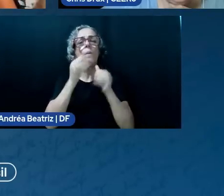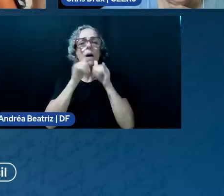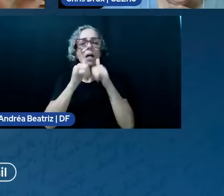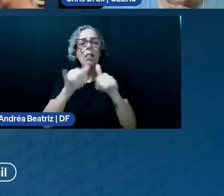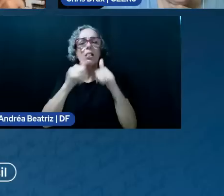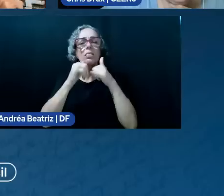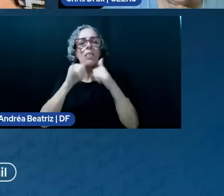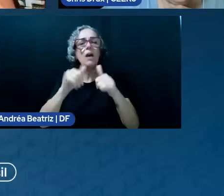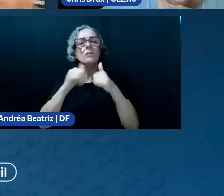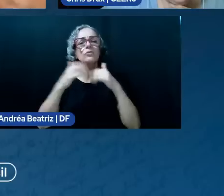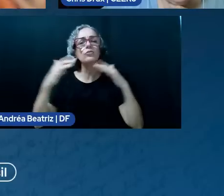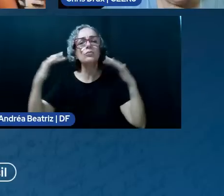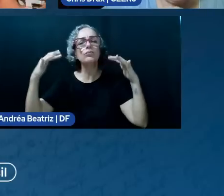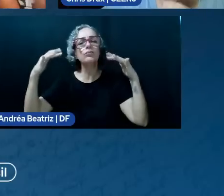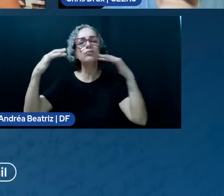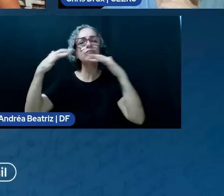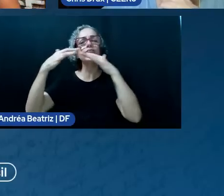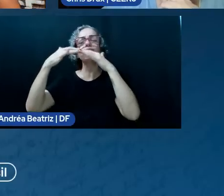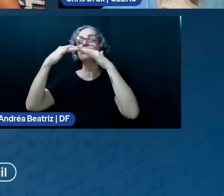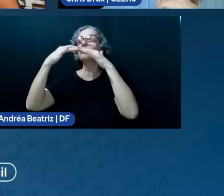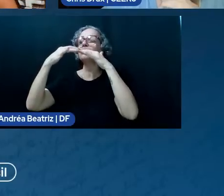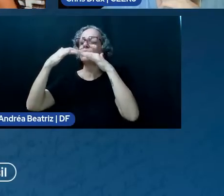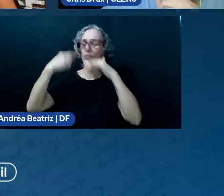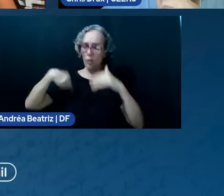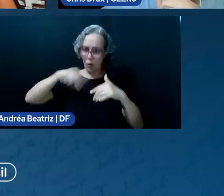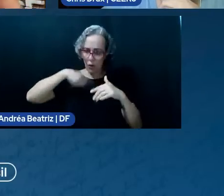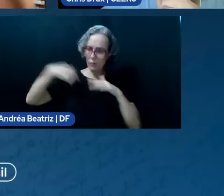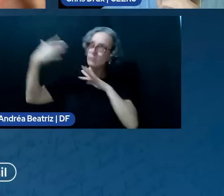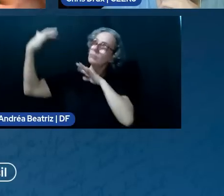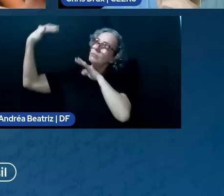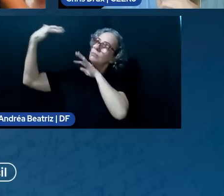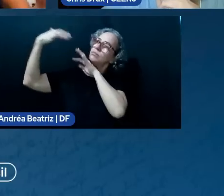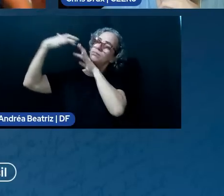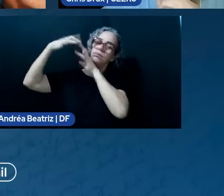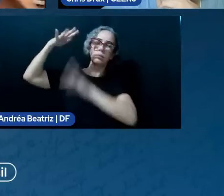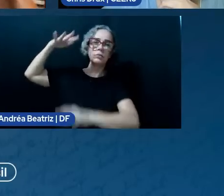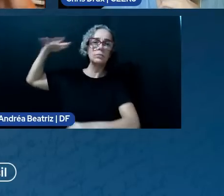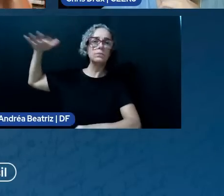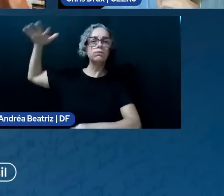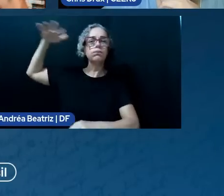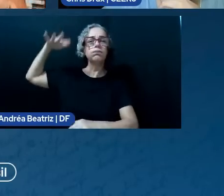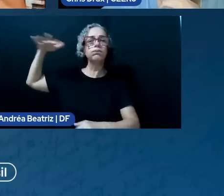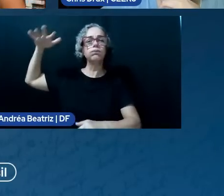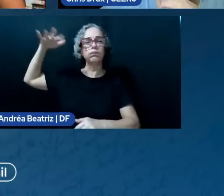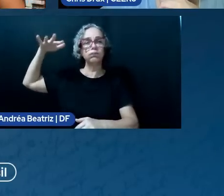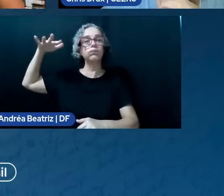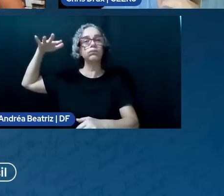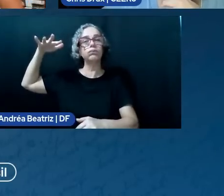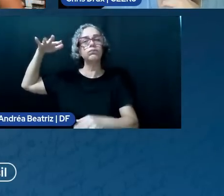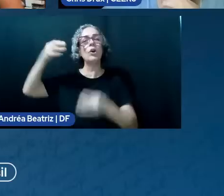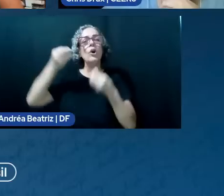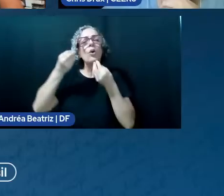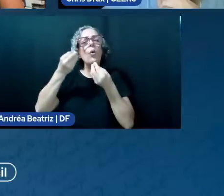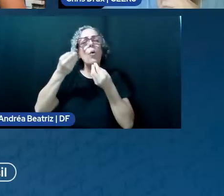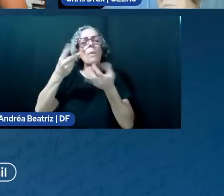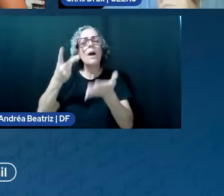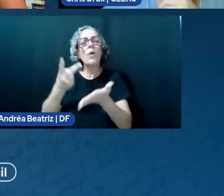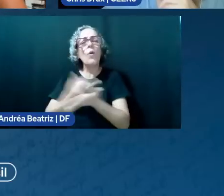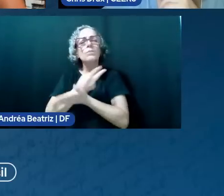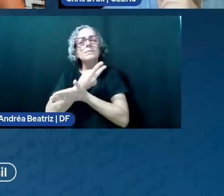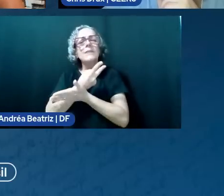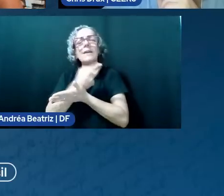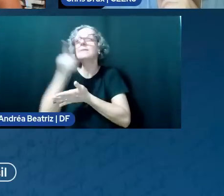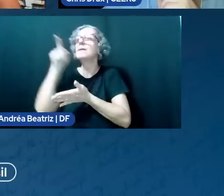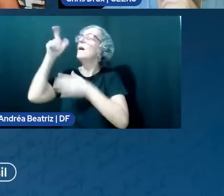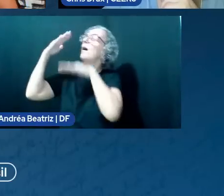do plano espiritual? Como se estabelecem esse tipo de afeições? Quais